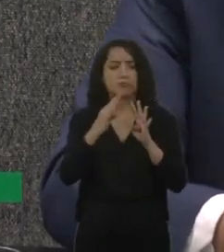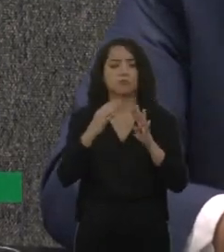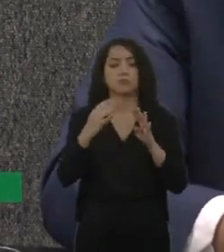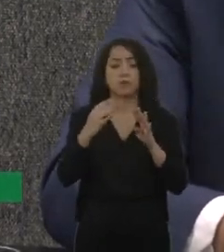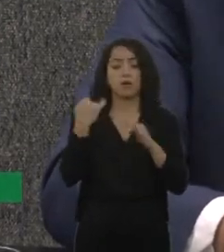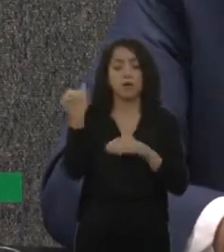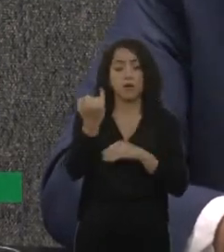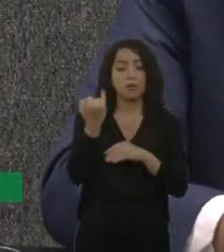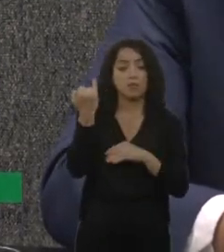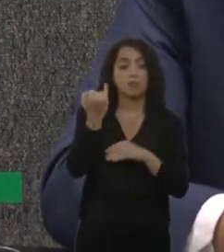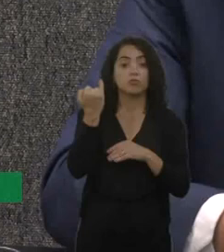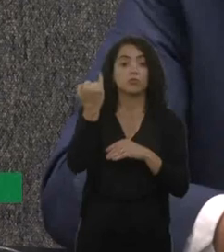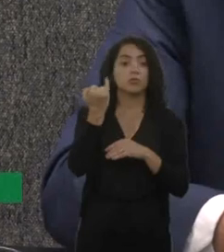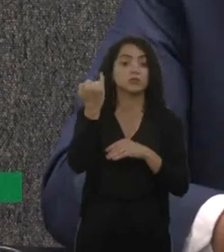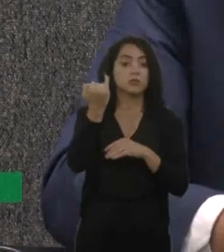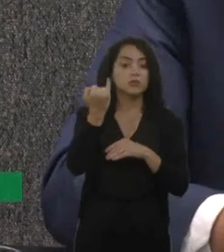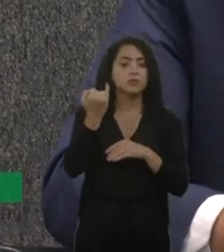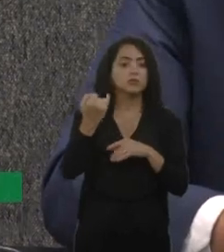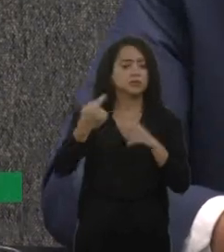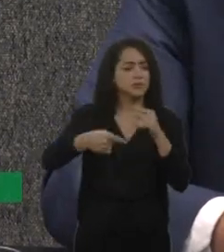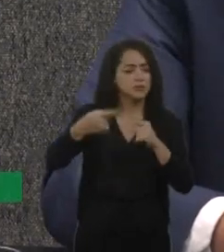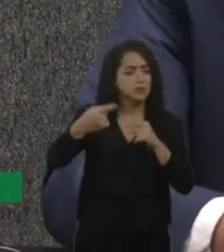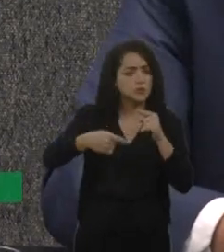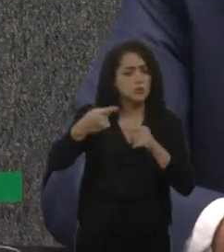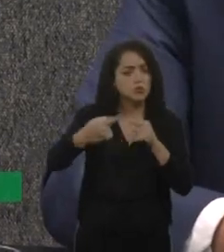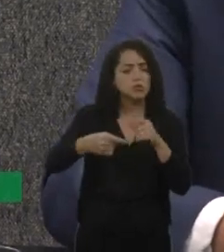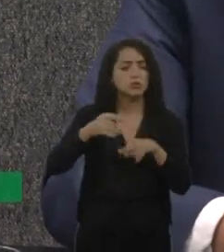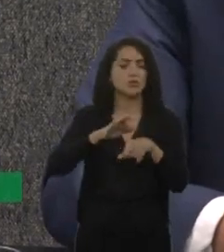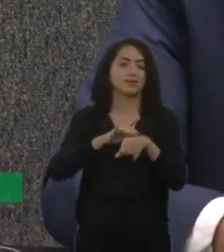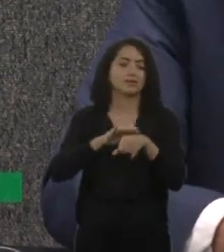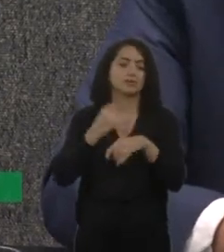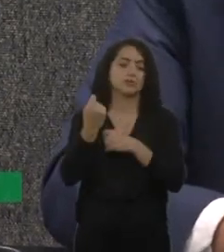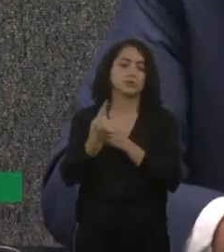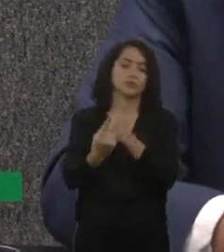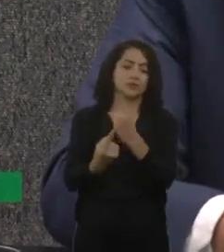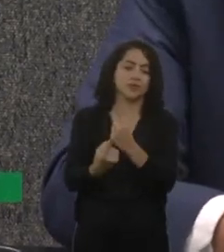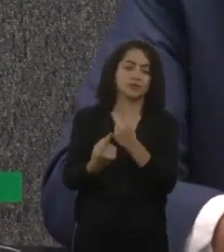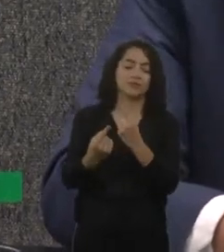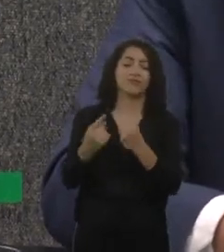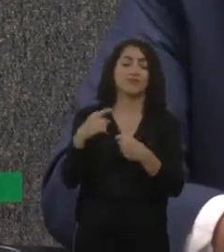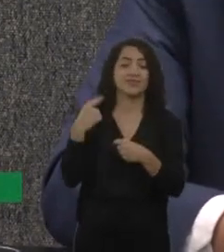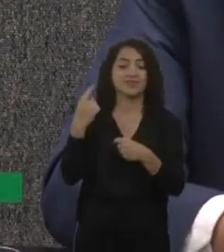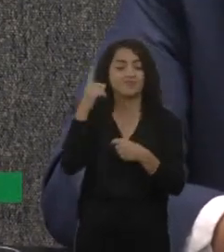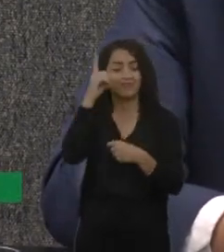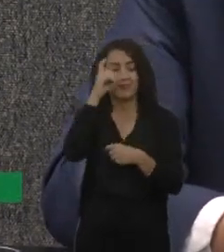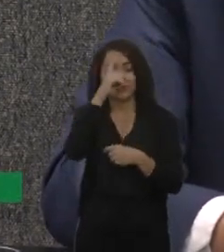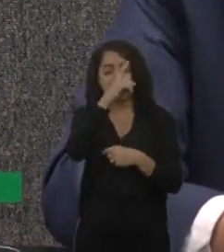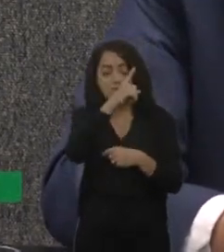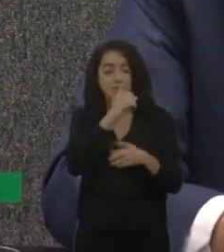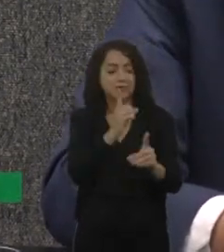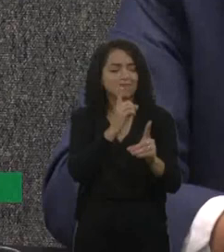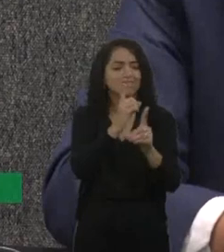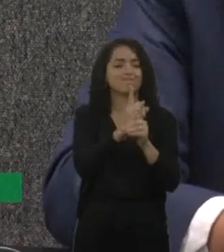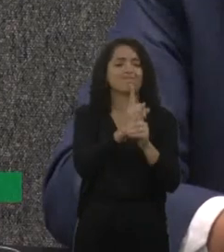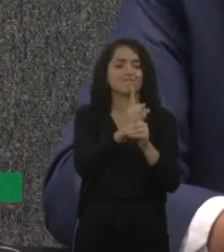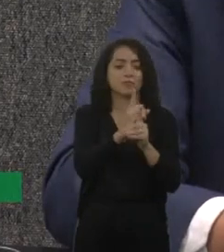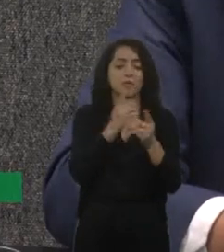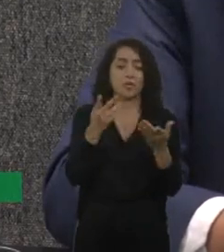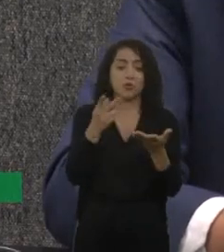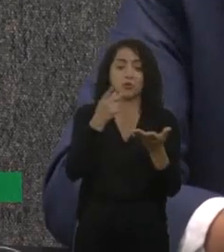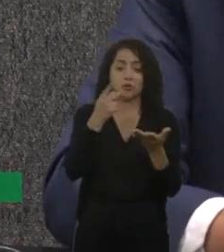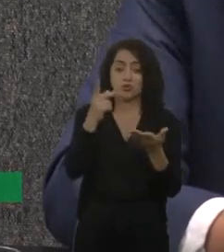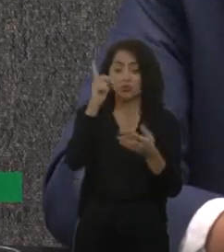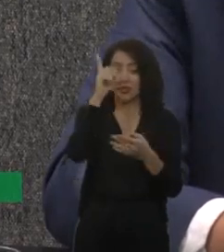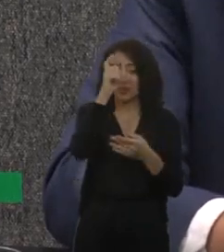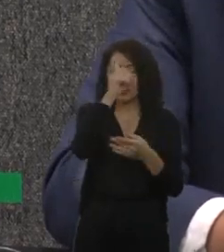discutindo as doenças raras, que a gente ainda tem uma grande dificuldade na questão desse diagnóstico, e quando a gente fala da dificuldade